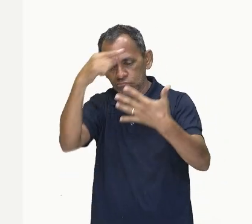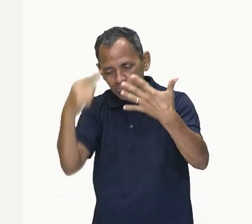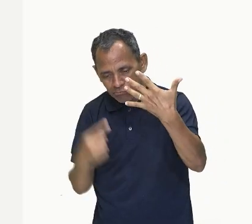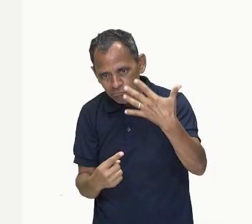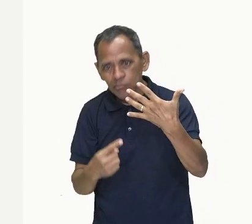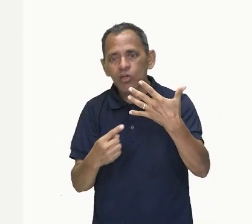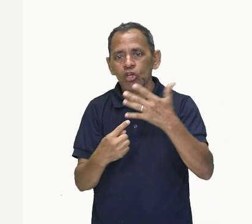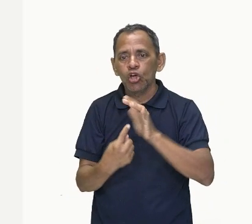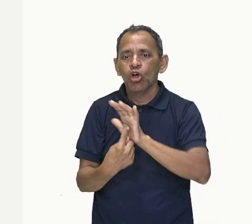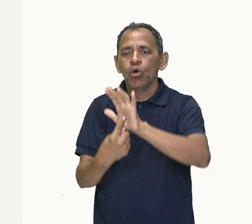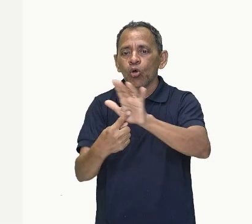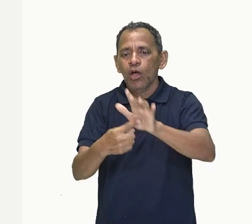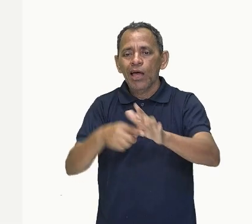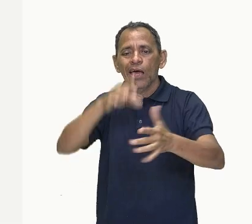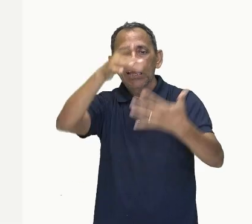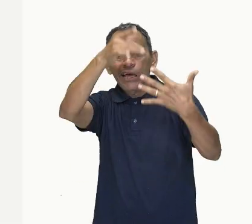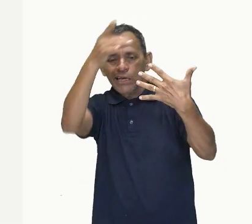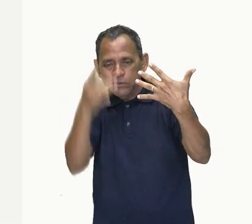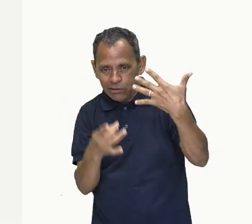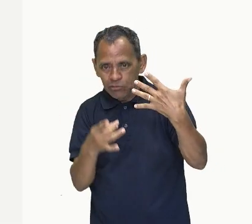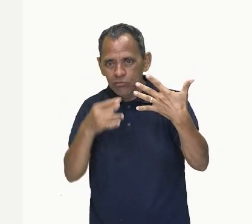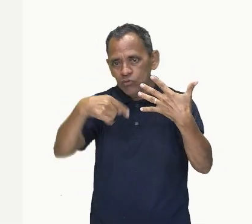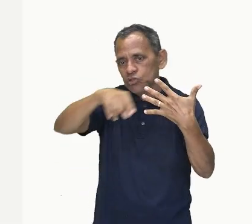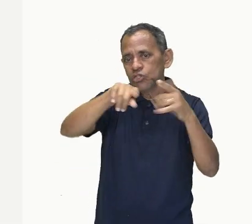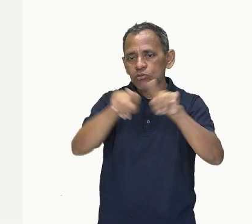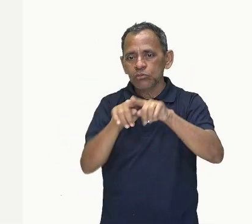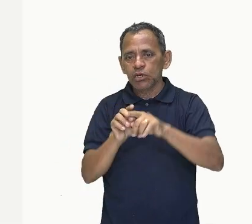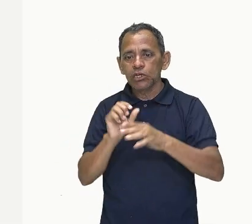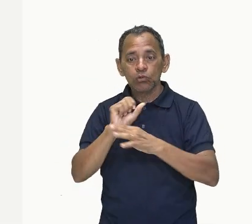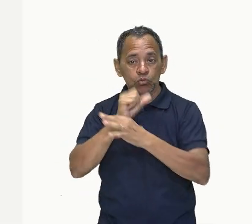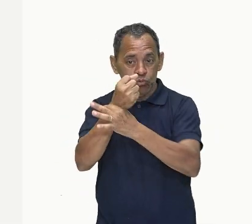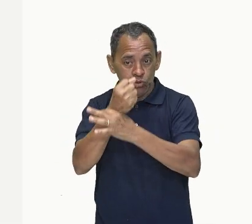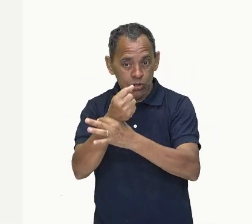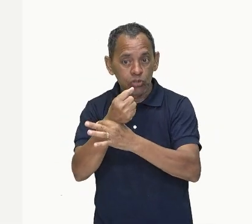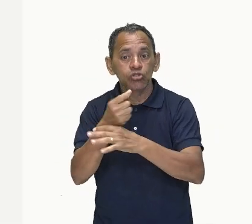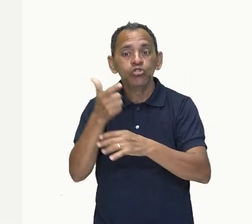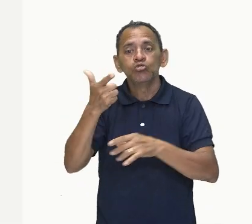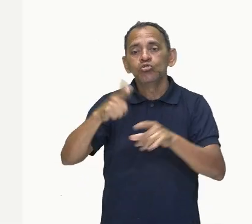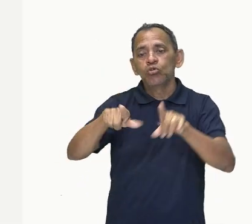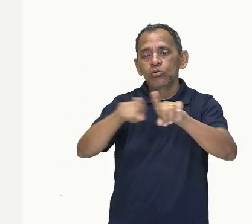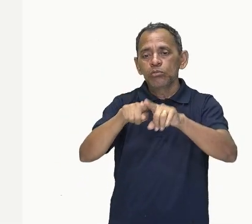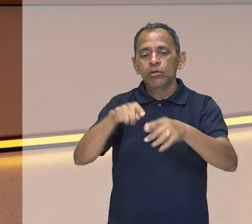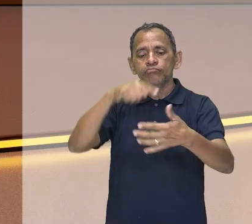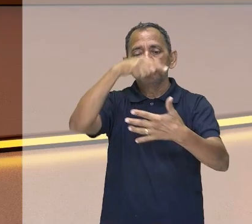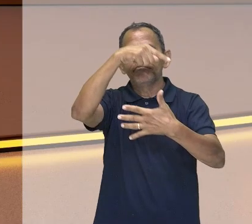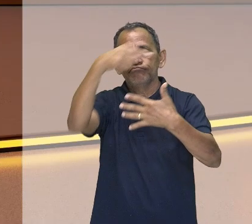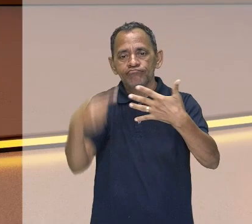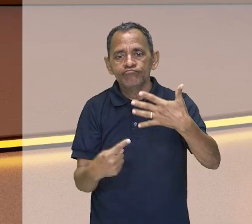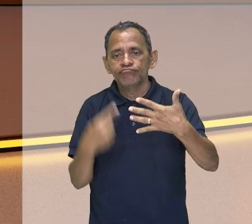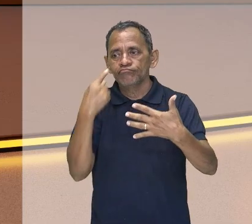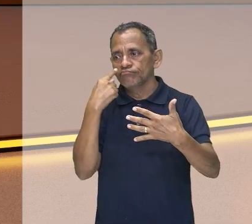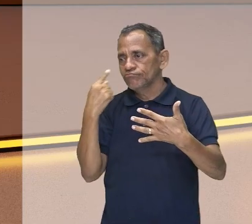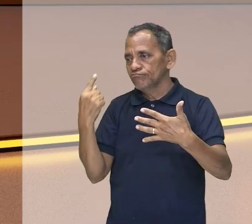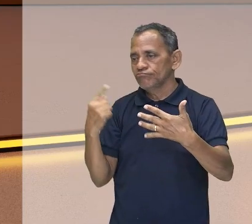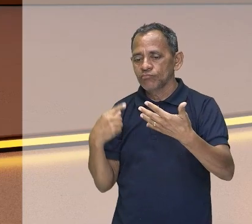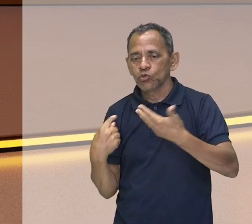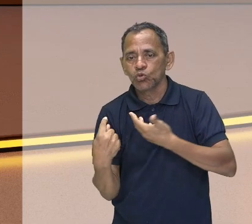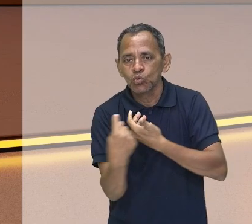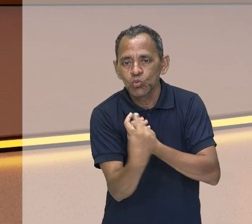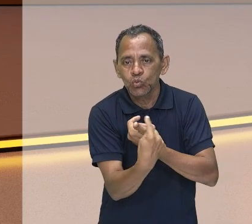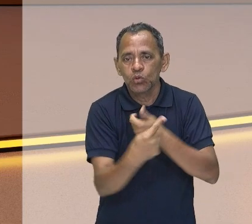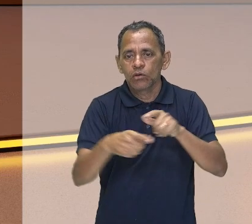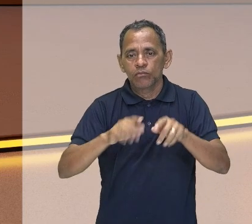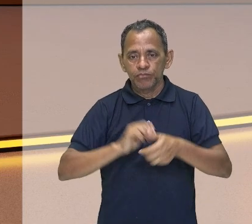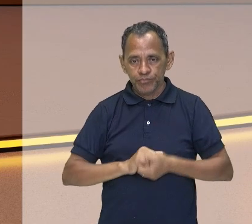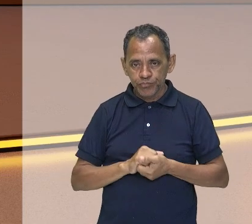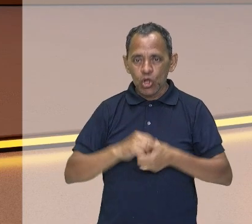eu quero mostrar para vocês e reforçar novamente quais são esses elementos. Acompanhe aqui comigo. Então, eu tenho aqui